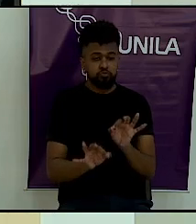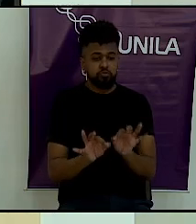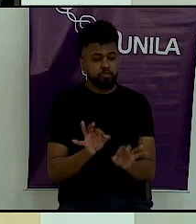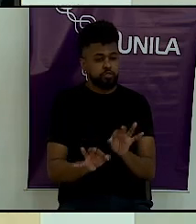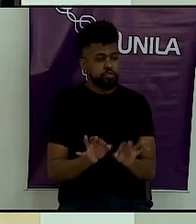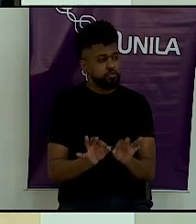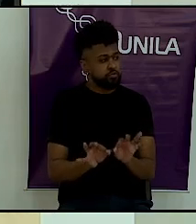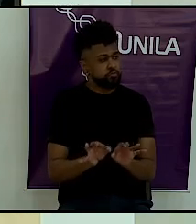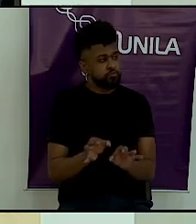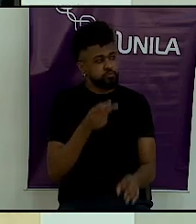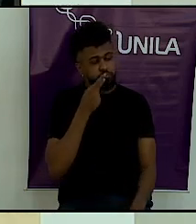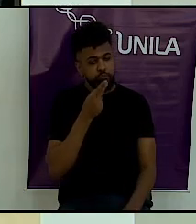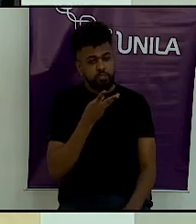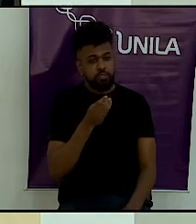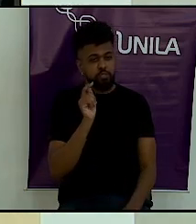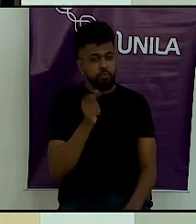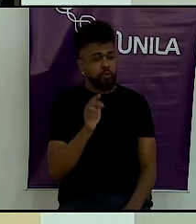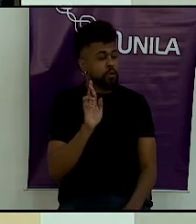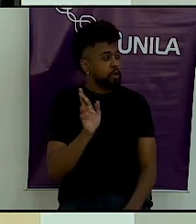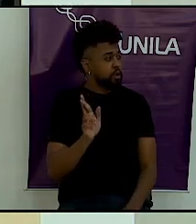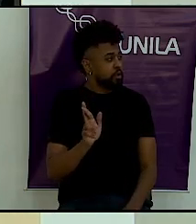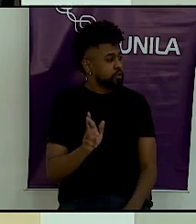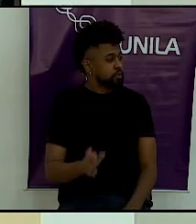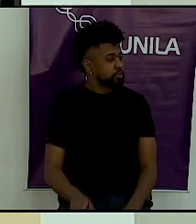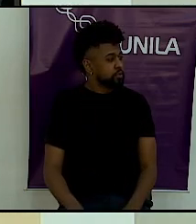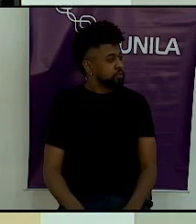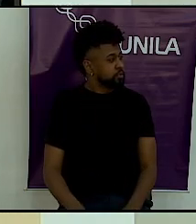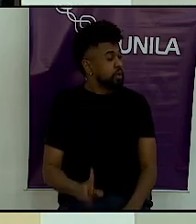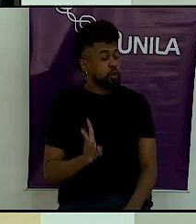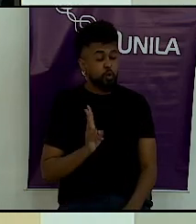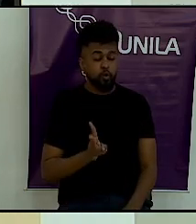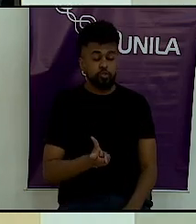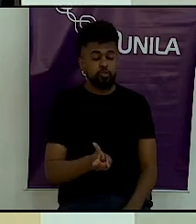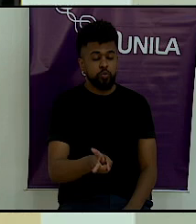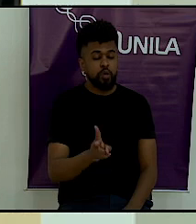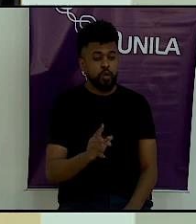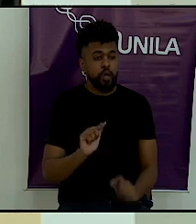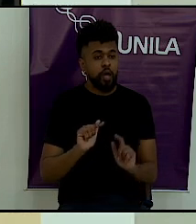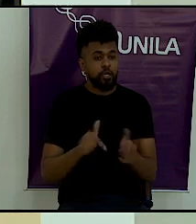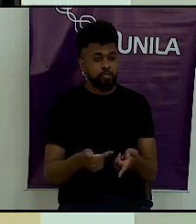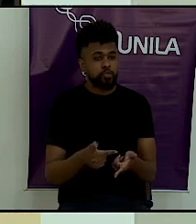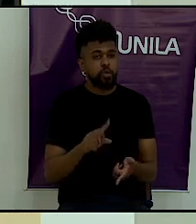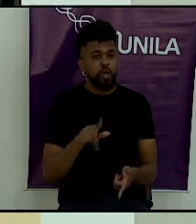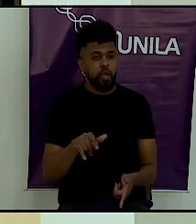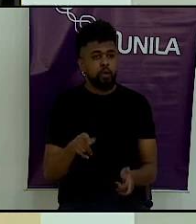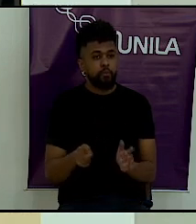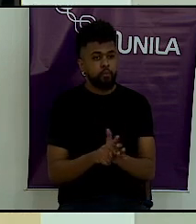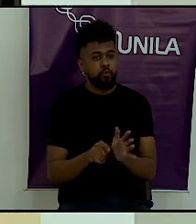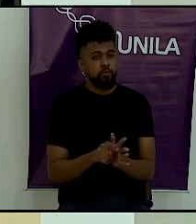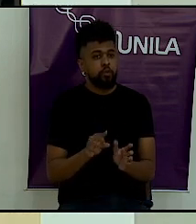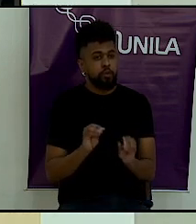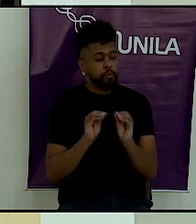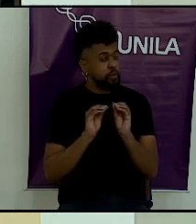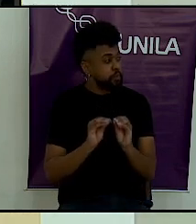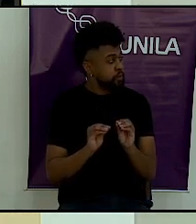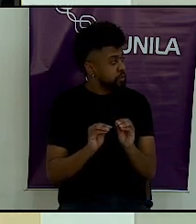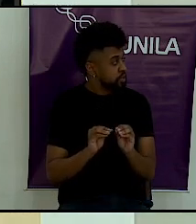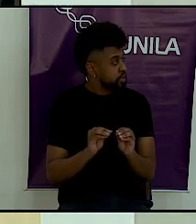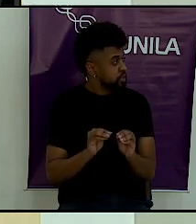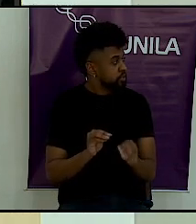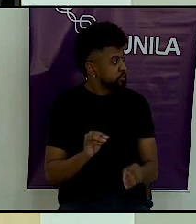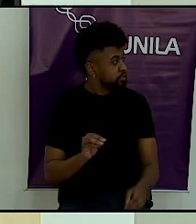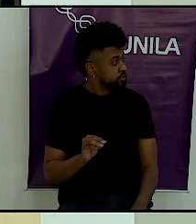valor solicitado R$30 mil, seria para continuar as ações que já estão sendo implementadas